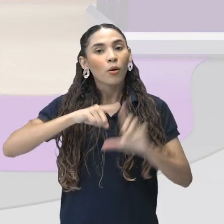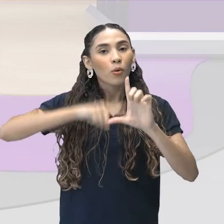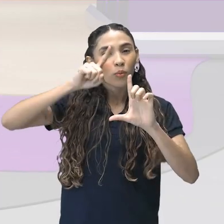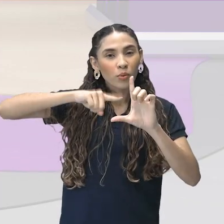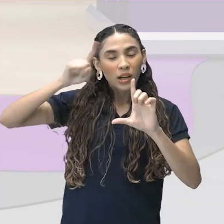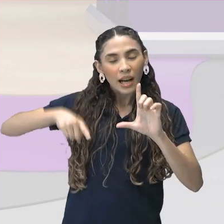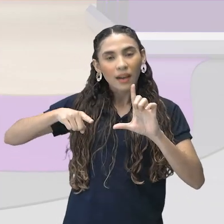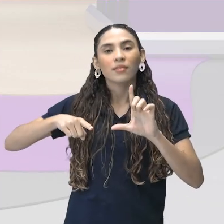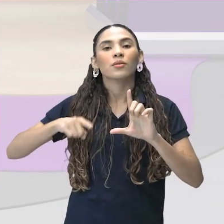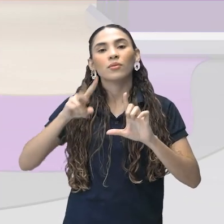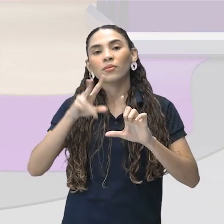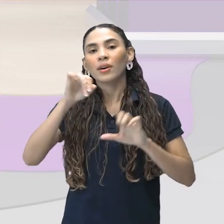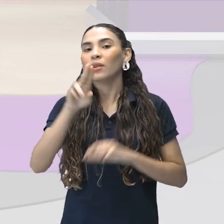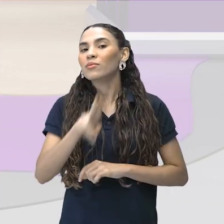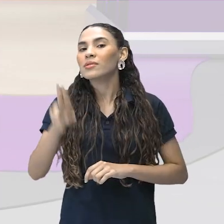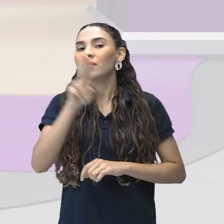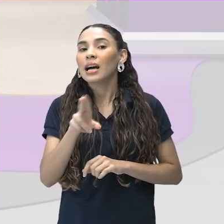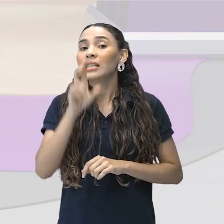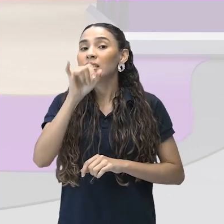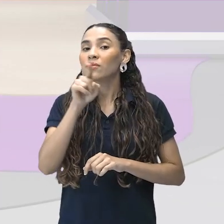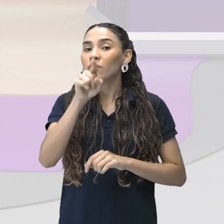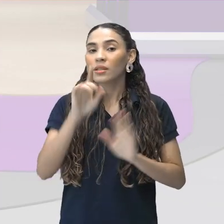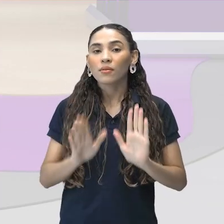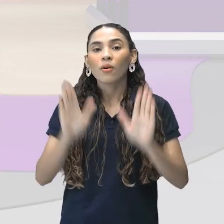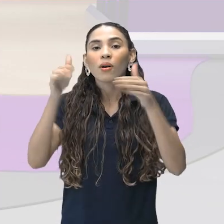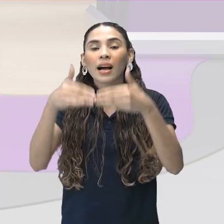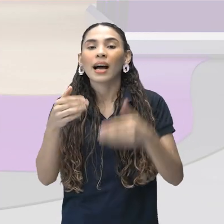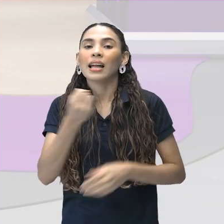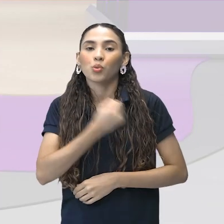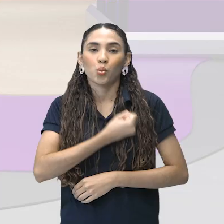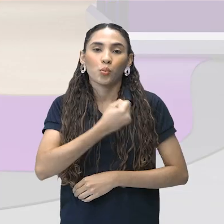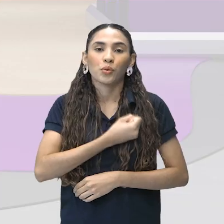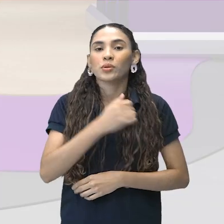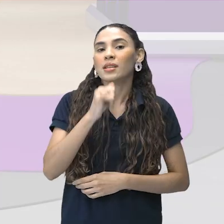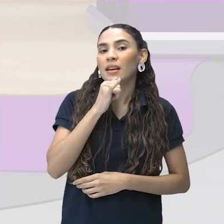irei utilizar quando eu estiver trabalhando com variáveis